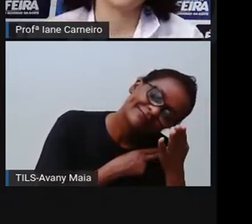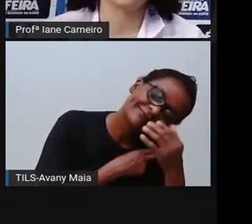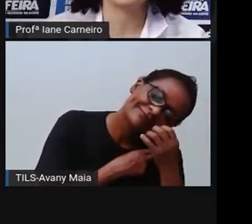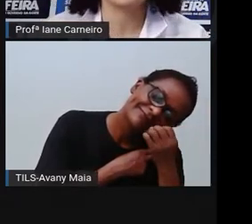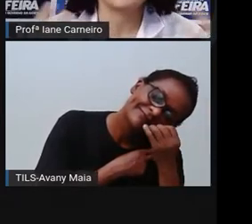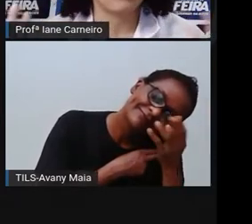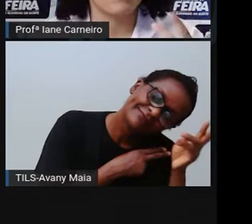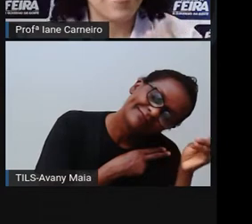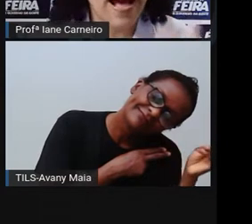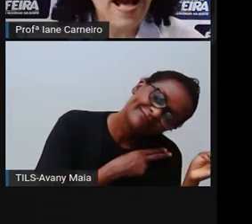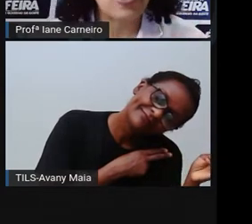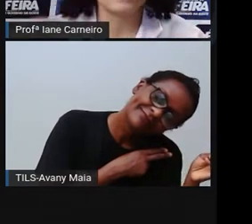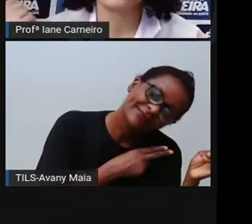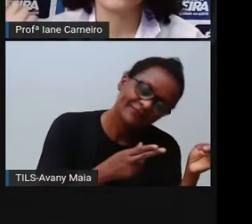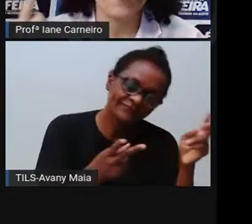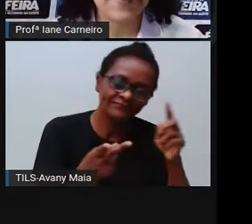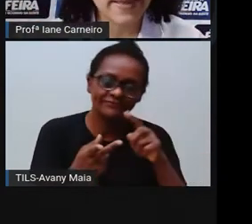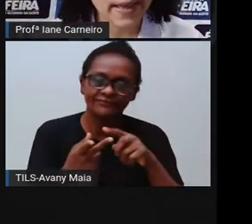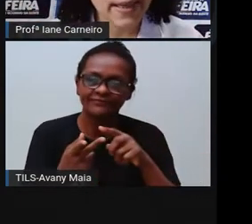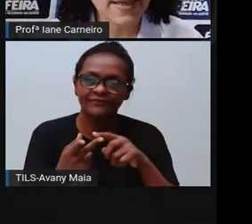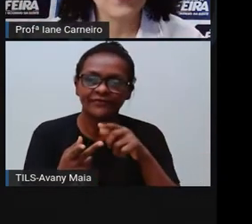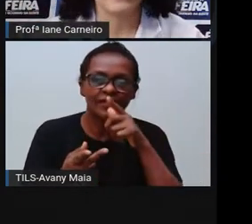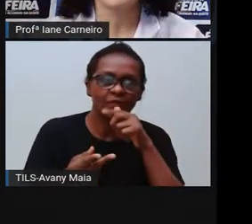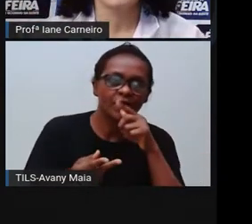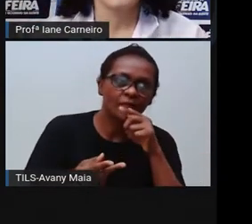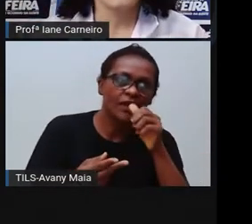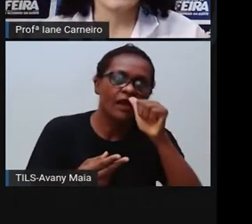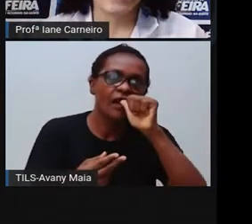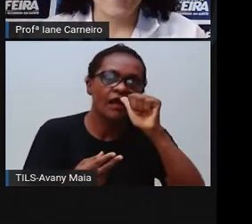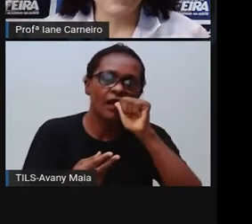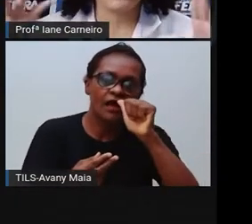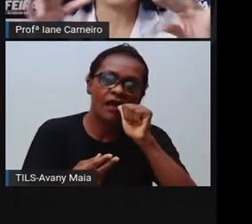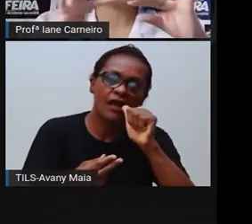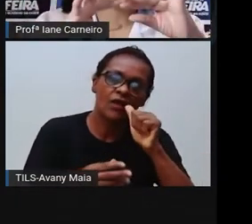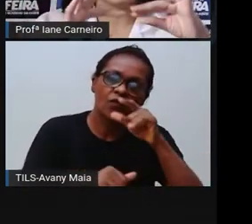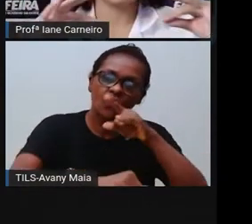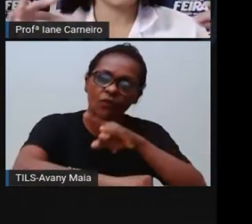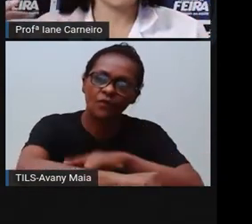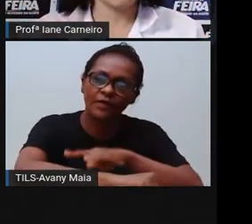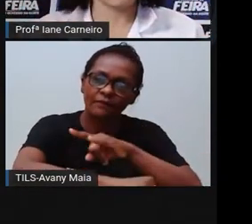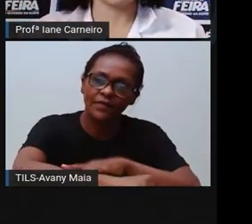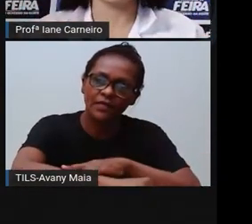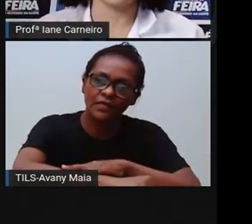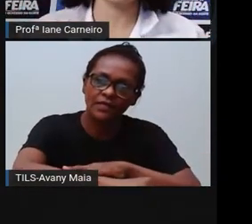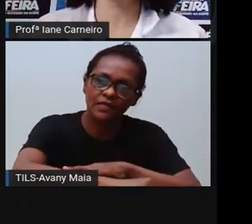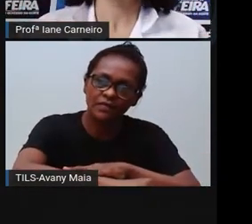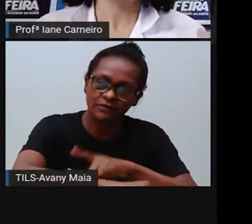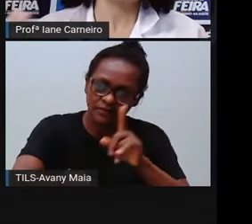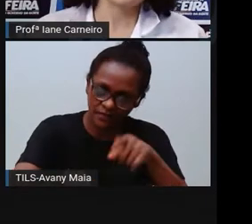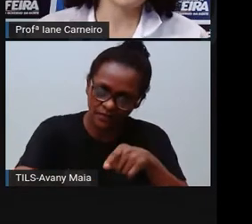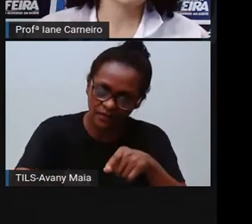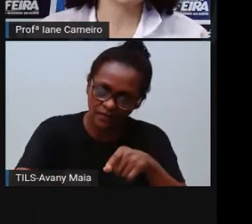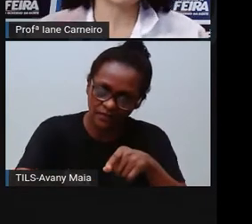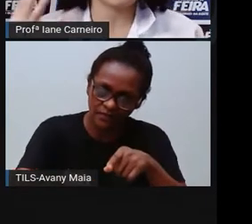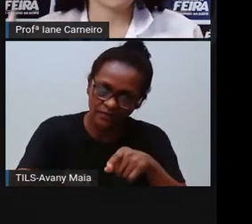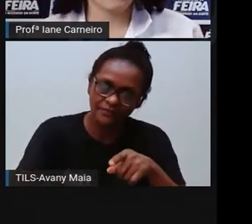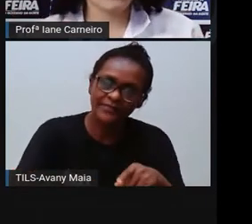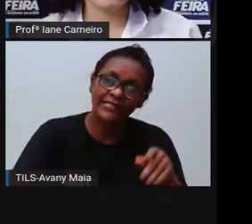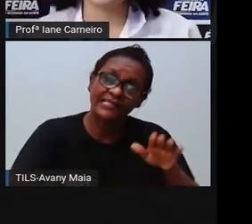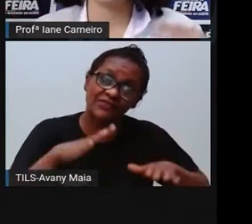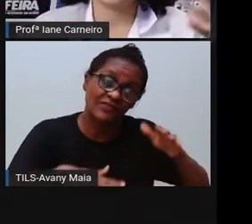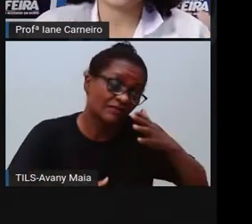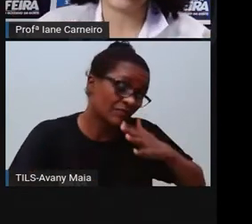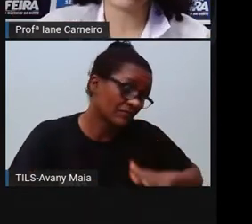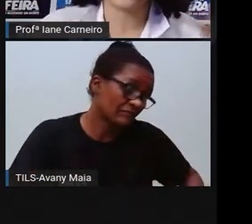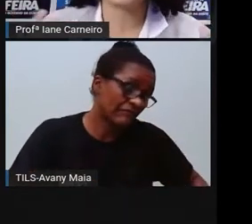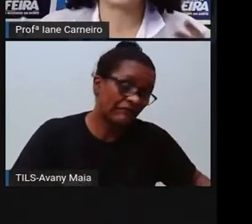ainda, né, precisa beber água, precisa ir ao banheiro, né? O ideal é que a gente durma a noite toda, né? Mas tem crianças que